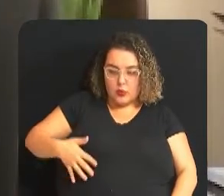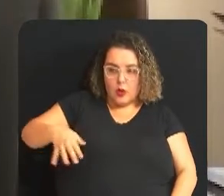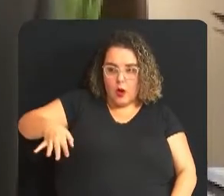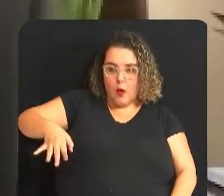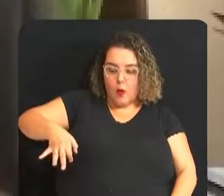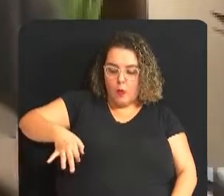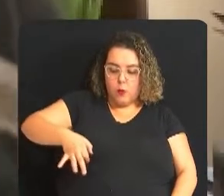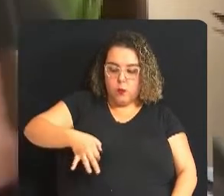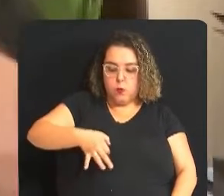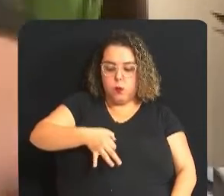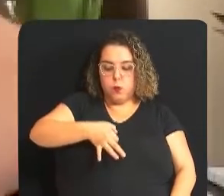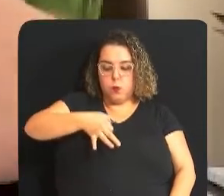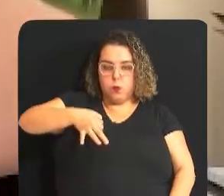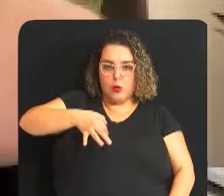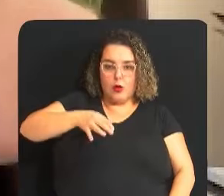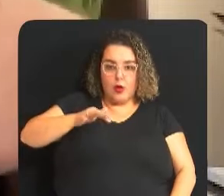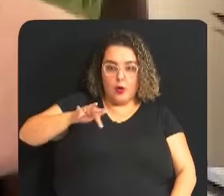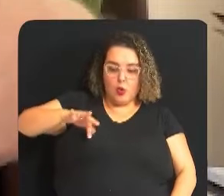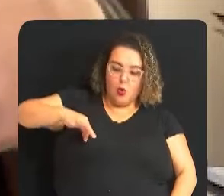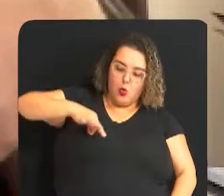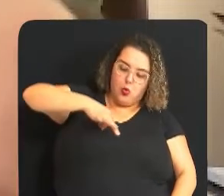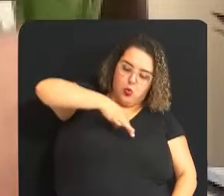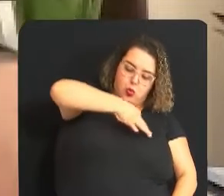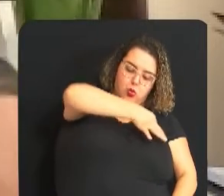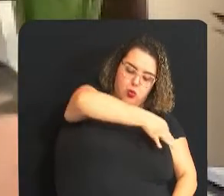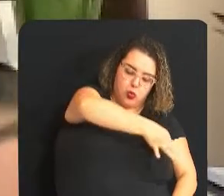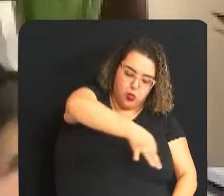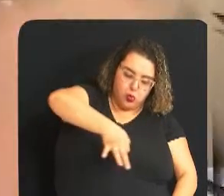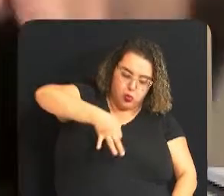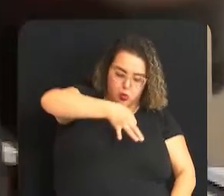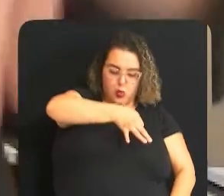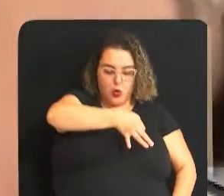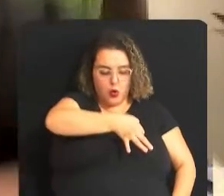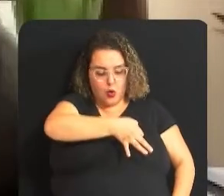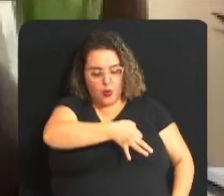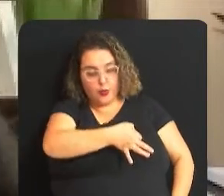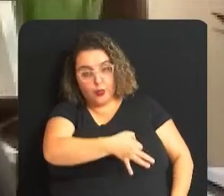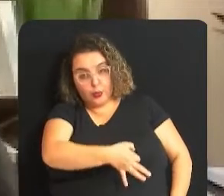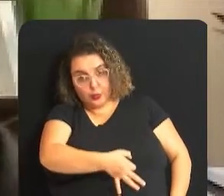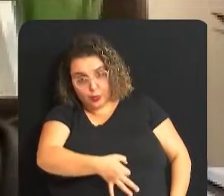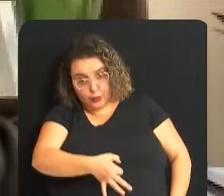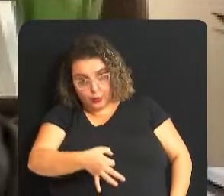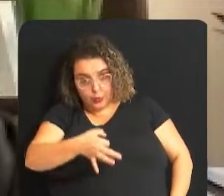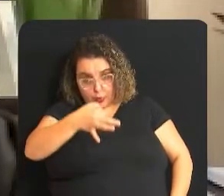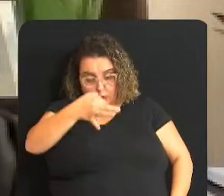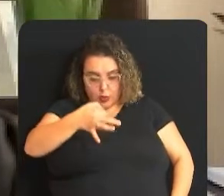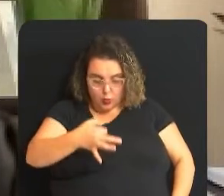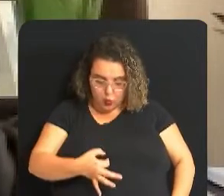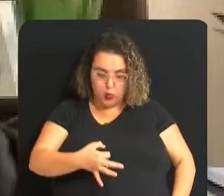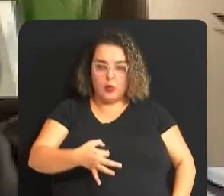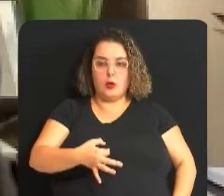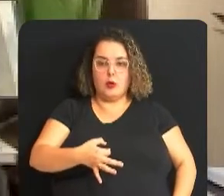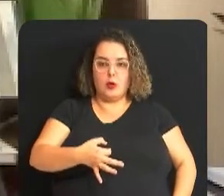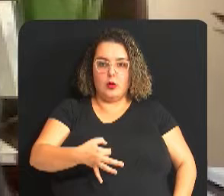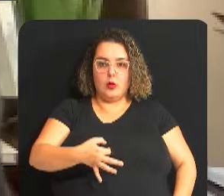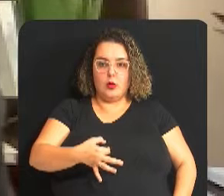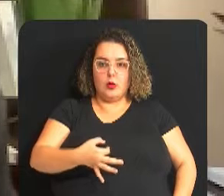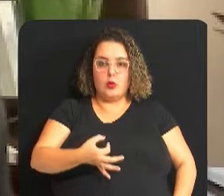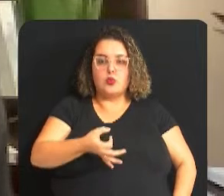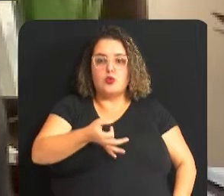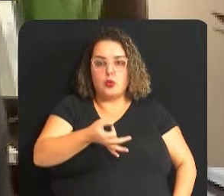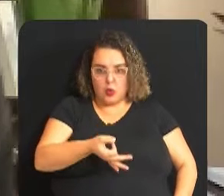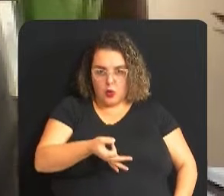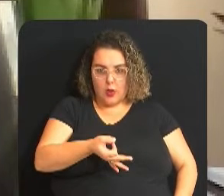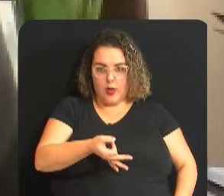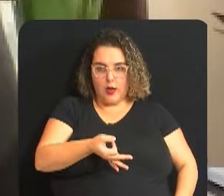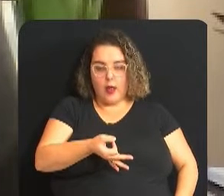até o fígado, atravessa pela barriga, desce pelo lado esquerdo e vai dar no intestino final, que é chamado de